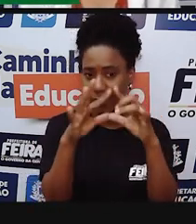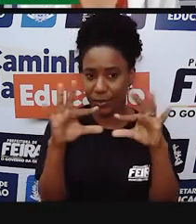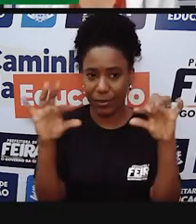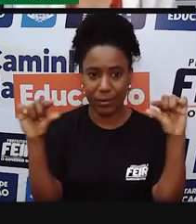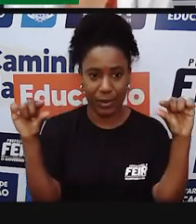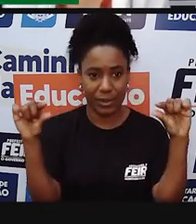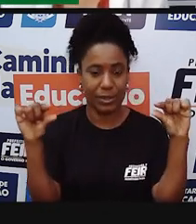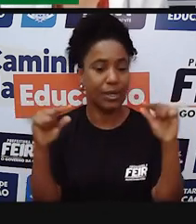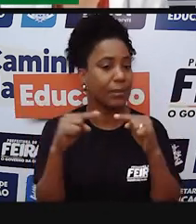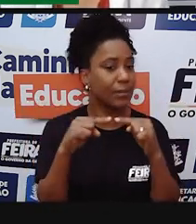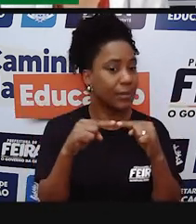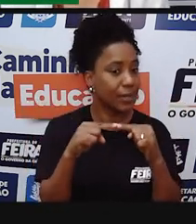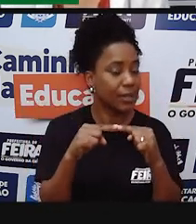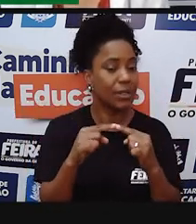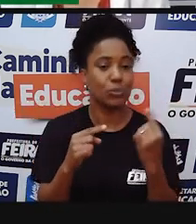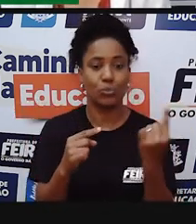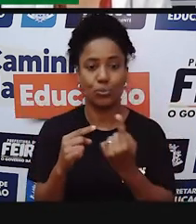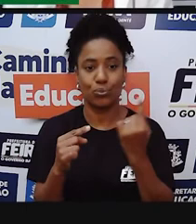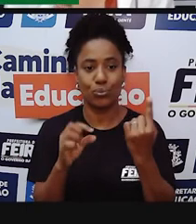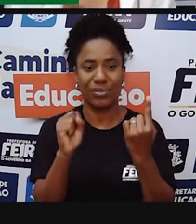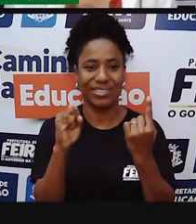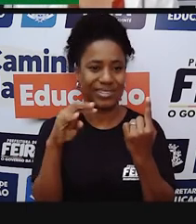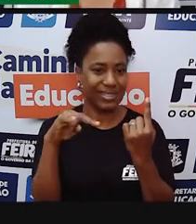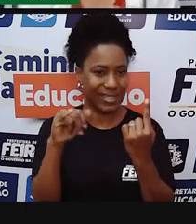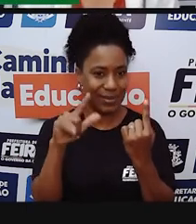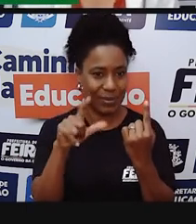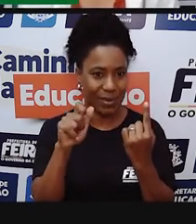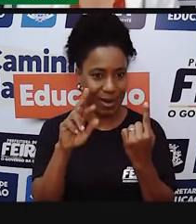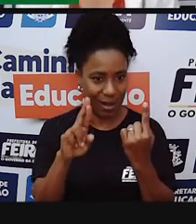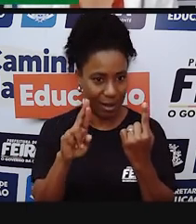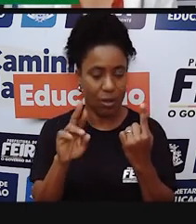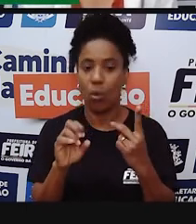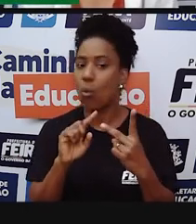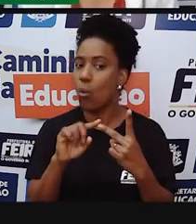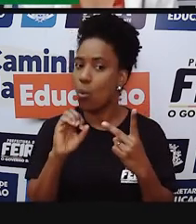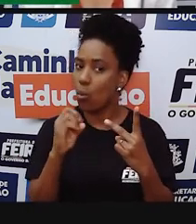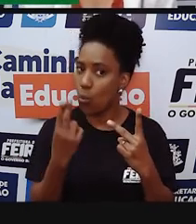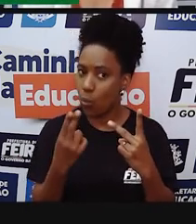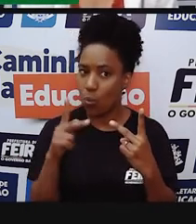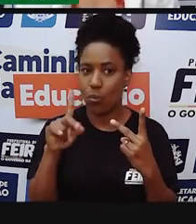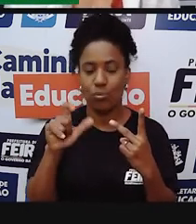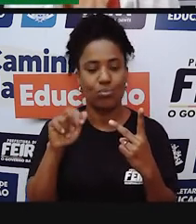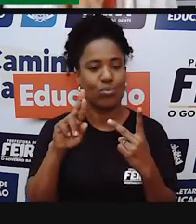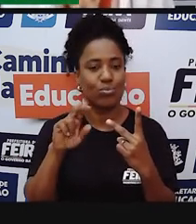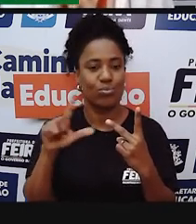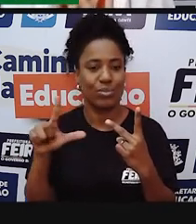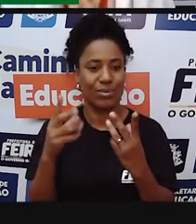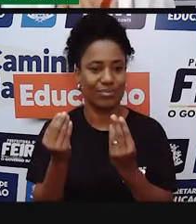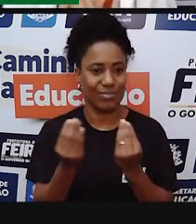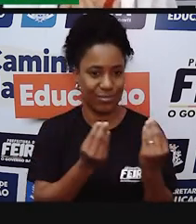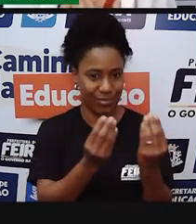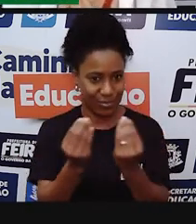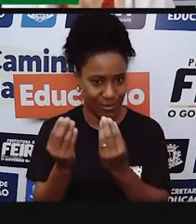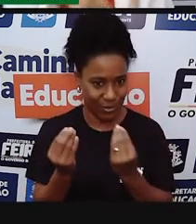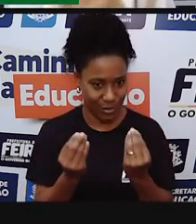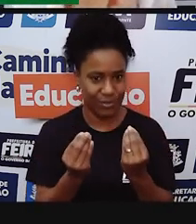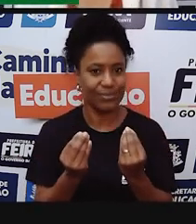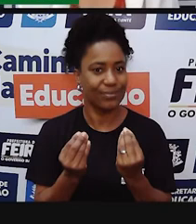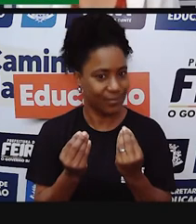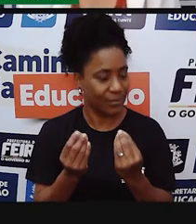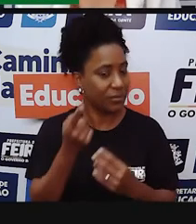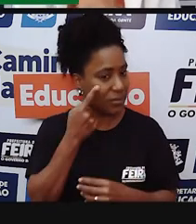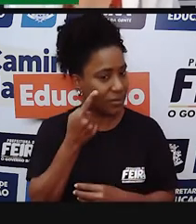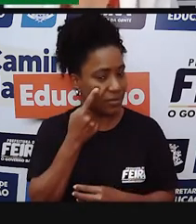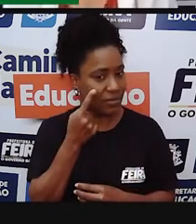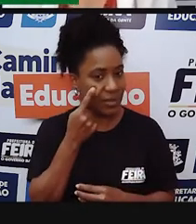a plural ou singular esse aquele algo ou alguém a quem você se refere